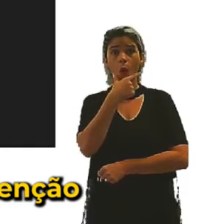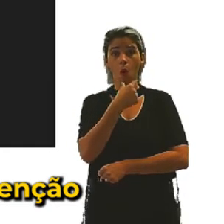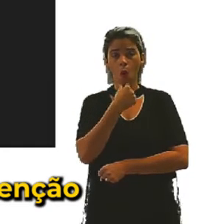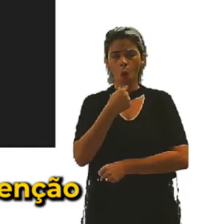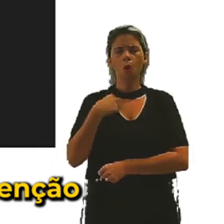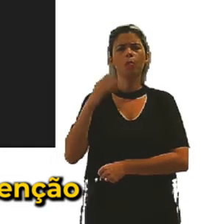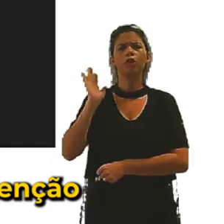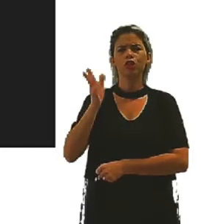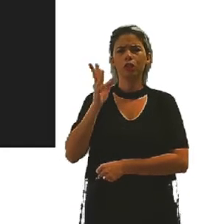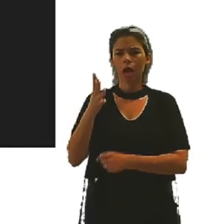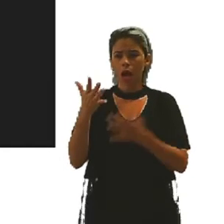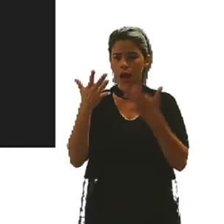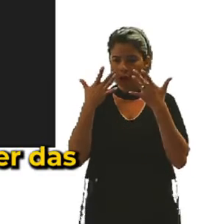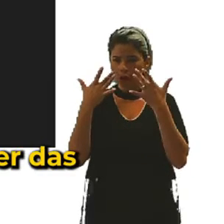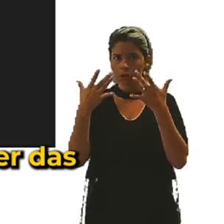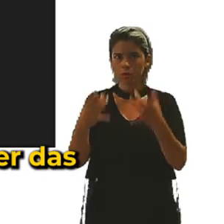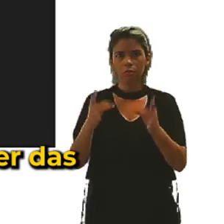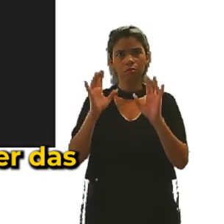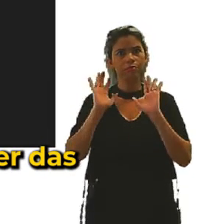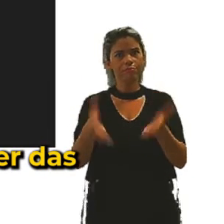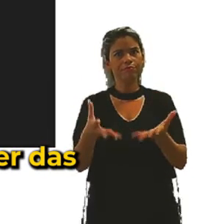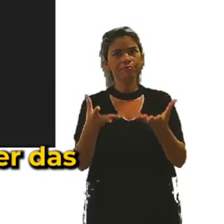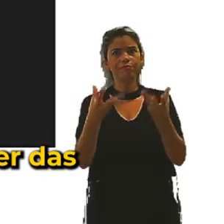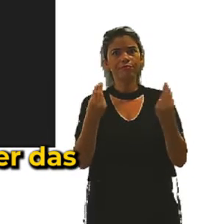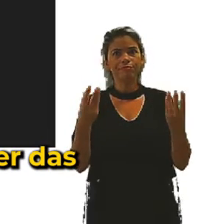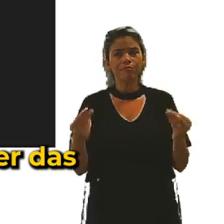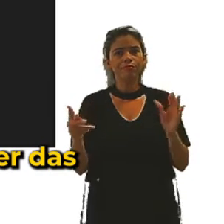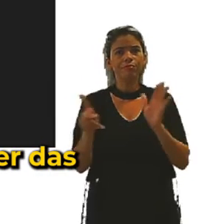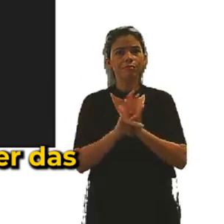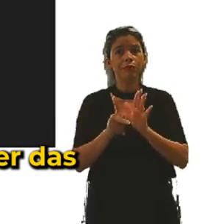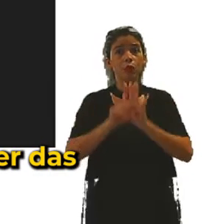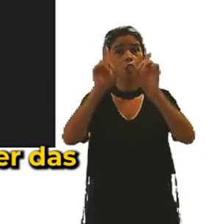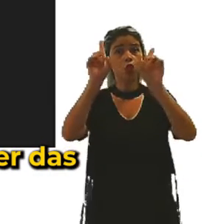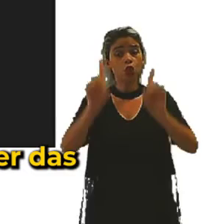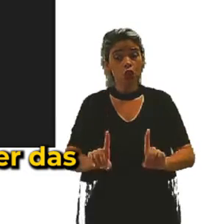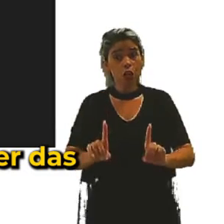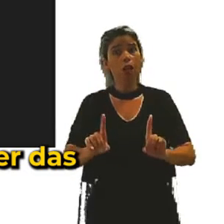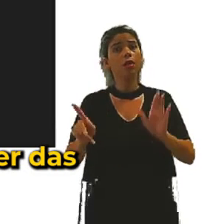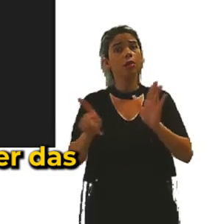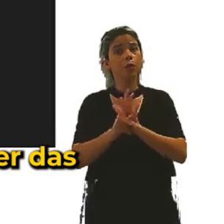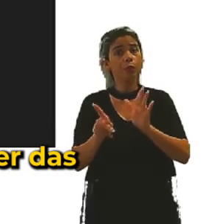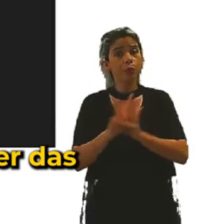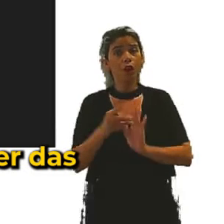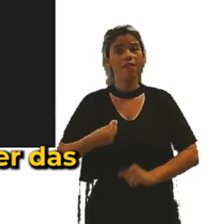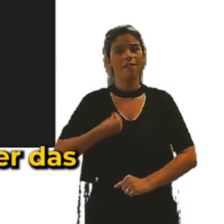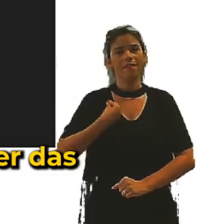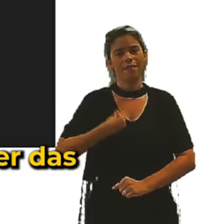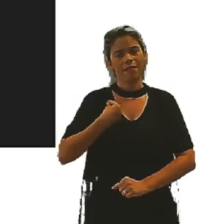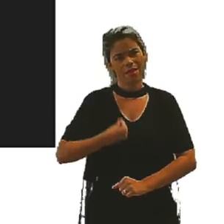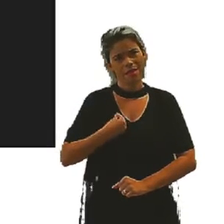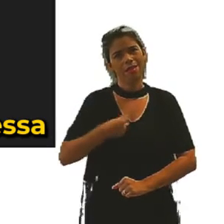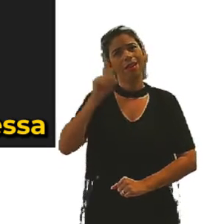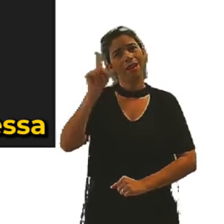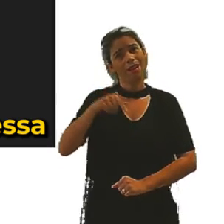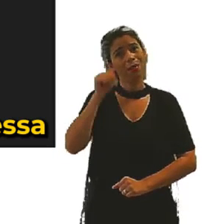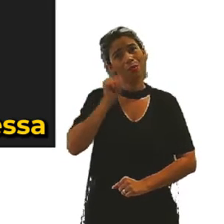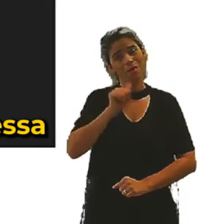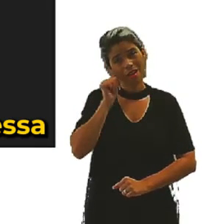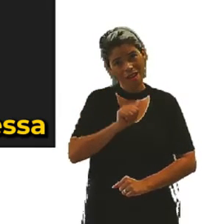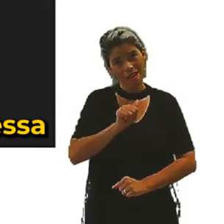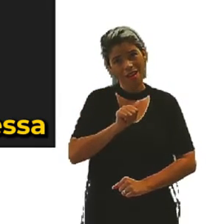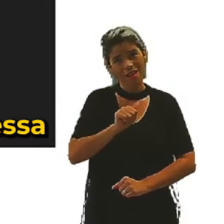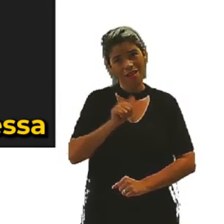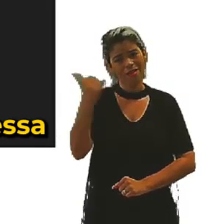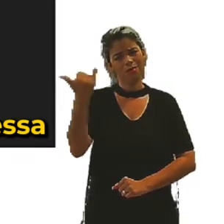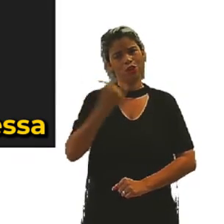chama bastante atenção sobre o direito rudimentaríssimo de viver das mulheres. Né? Ele nos fala